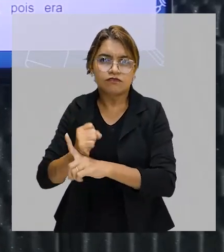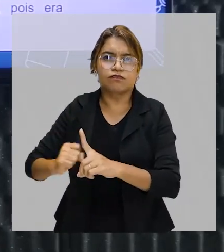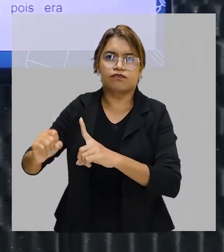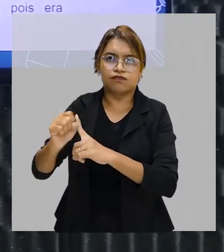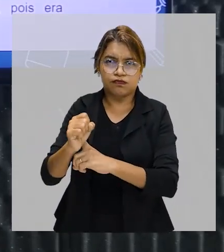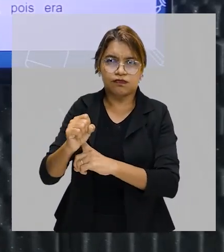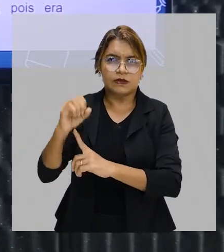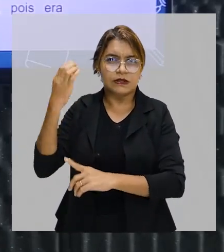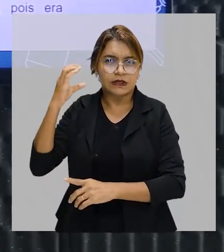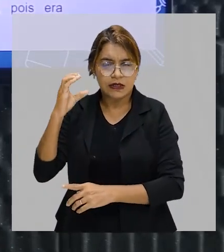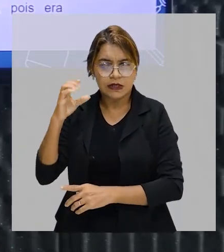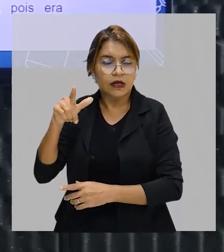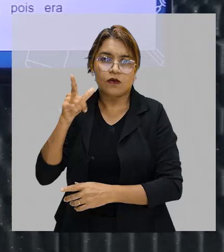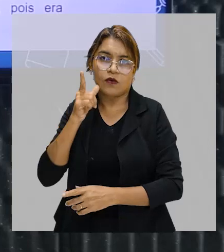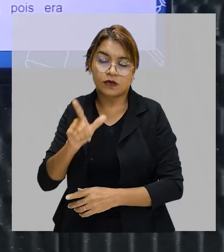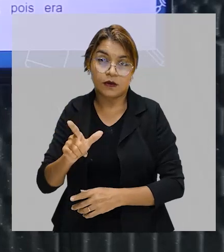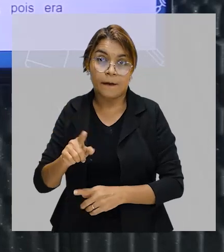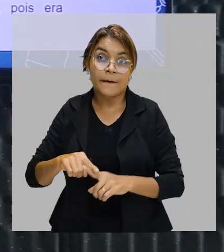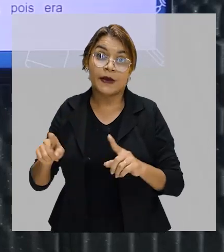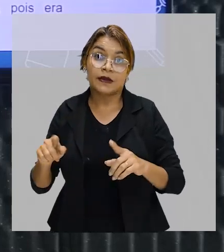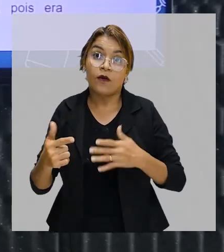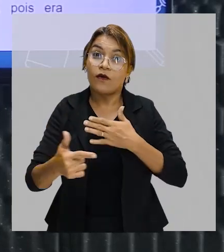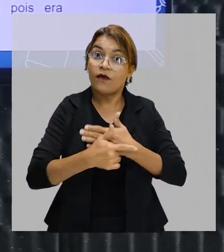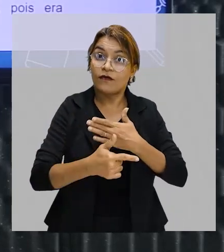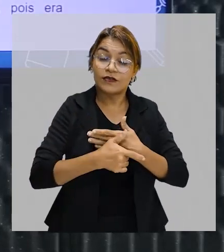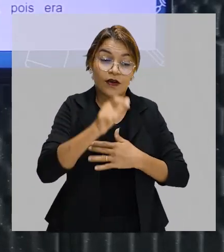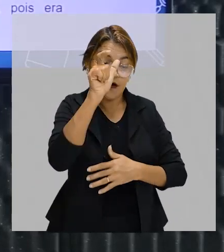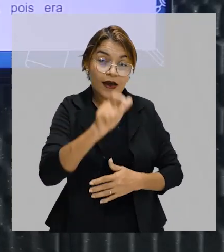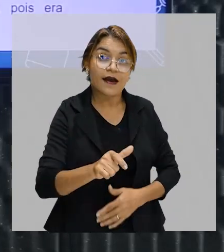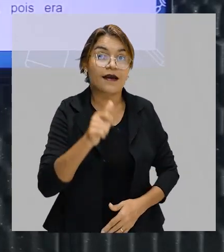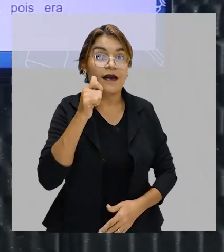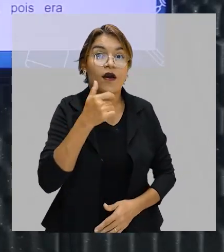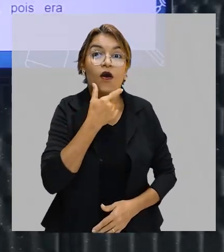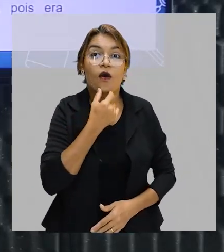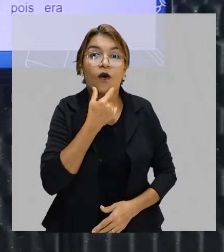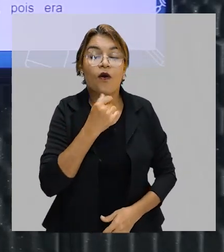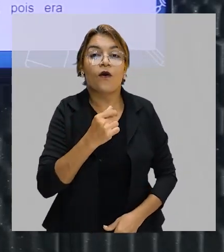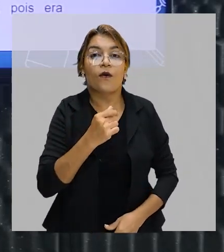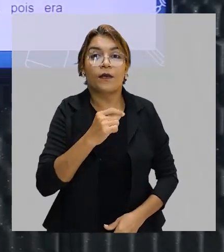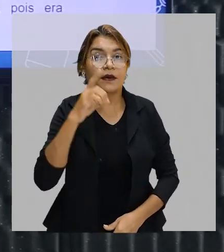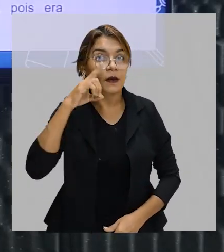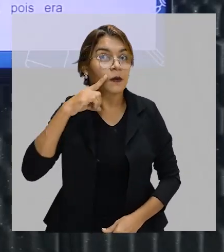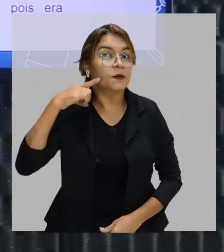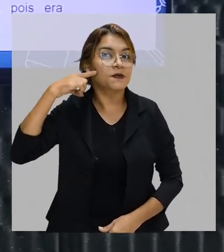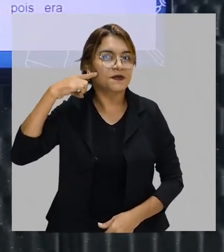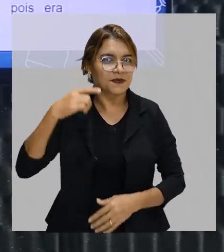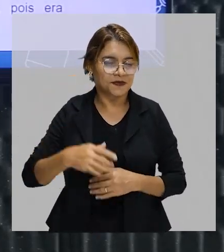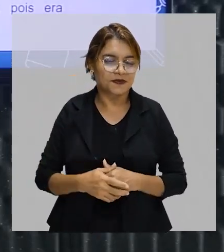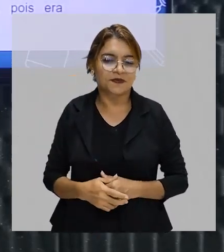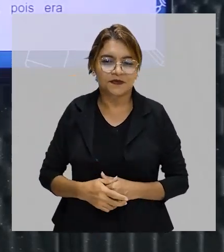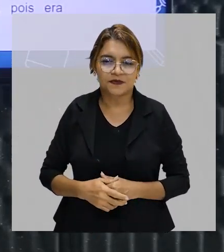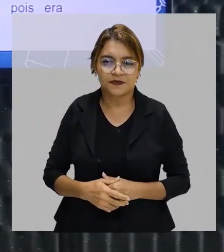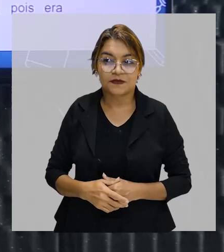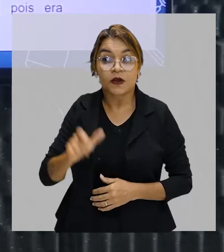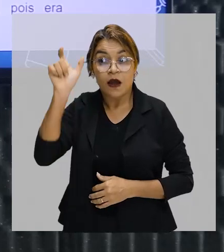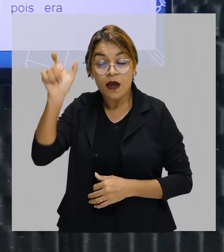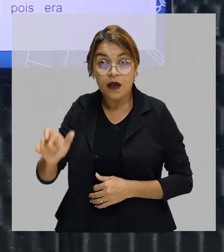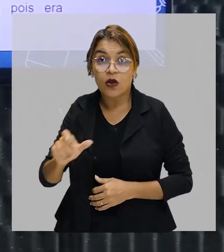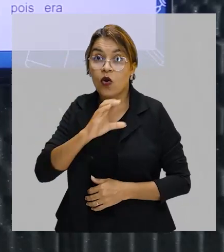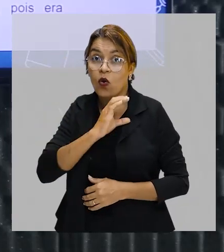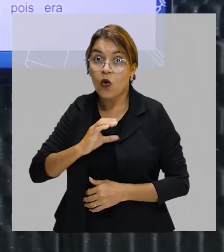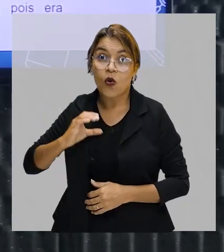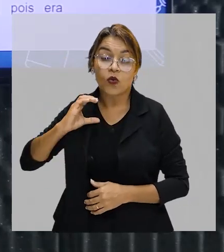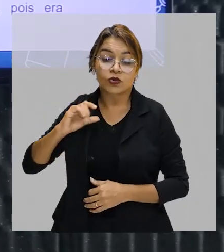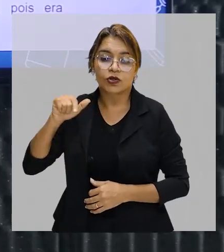fato, uma ciência. Esse papel coube a Émile Durkheim. Então vamos lá, acompanha comigo. Comte, que a gente falou ainda há